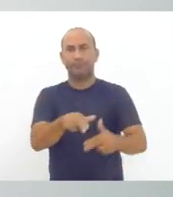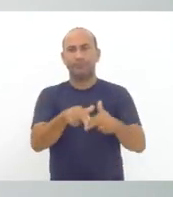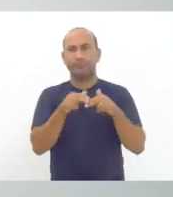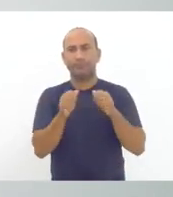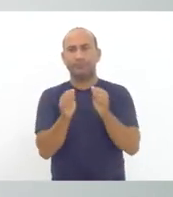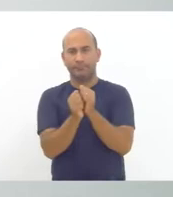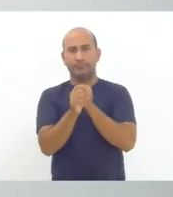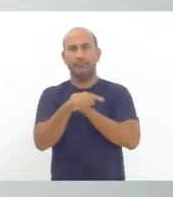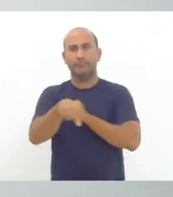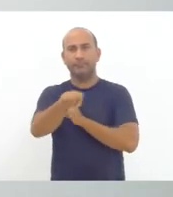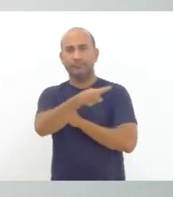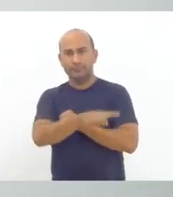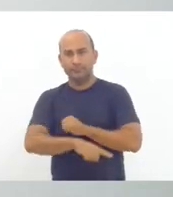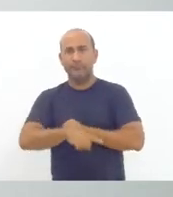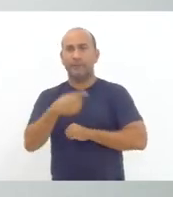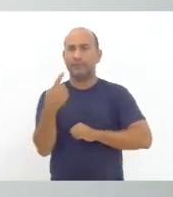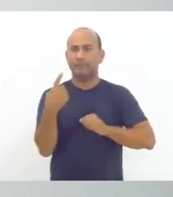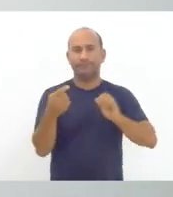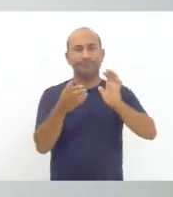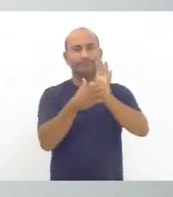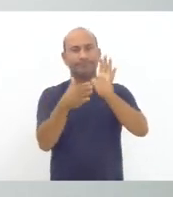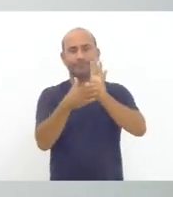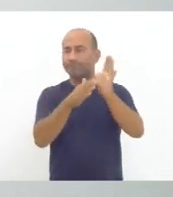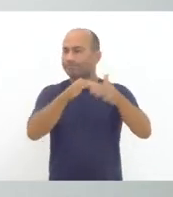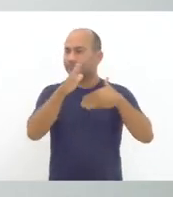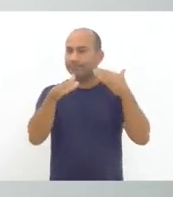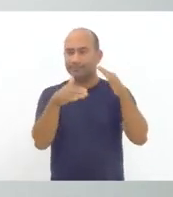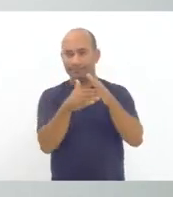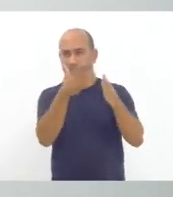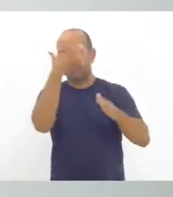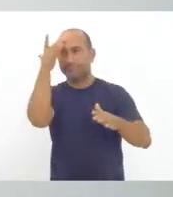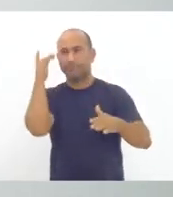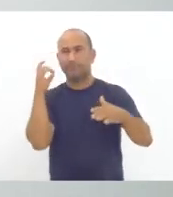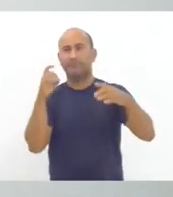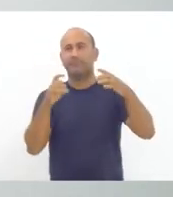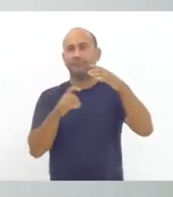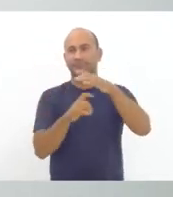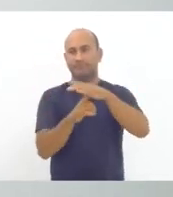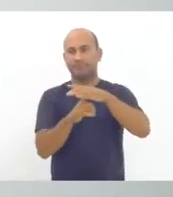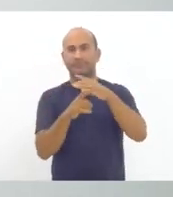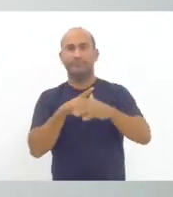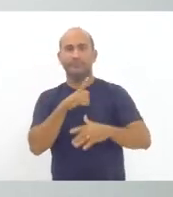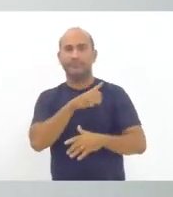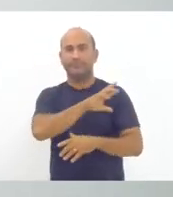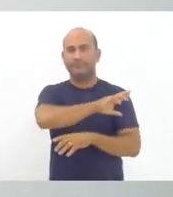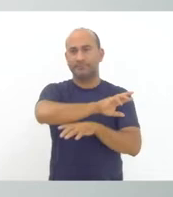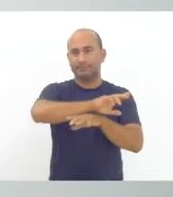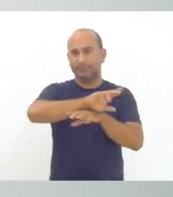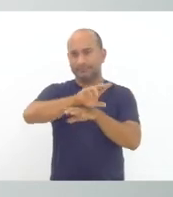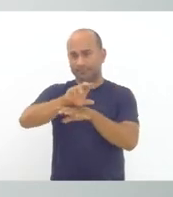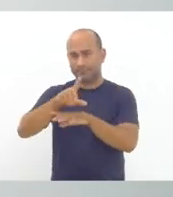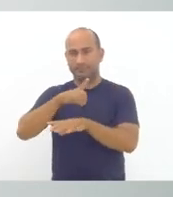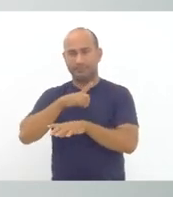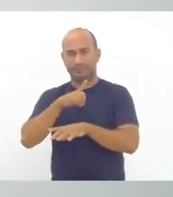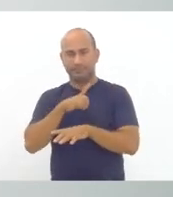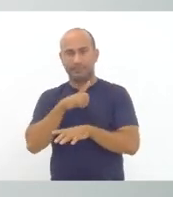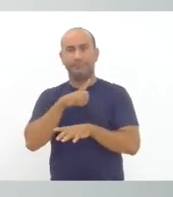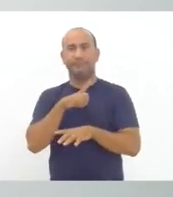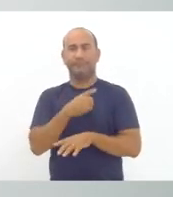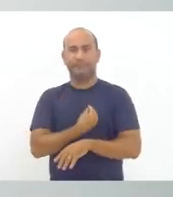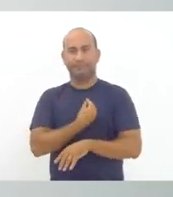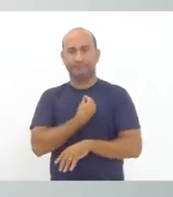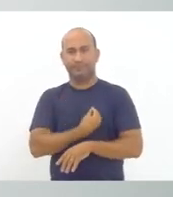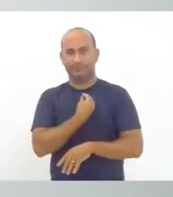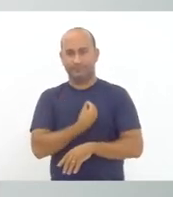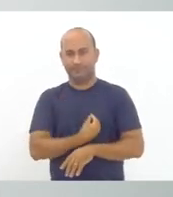oferecer Nossa homenagem a todos os Comerciantes que diariamente mantém vivo o Saara